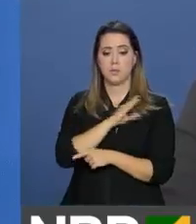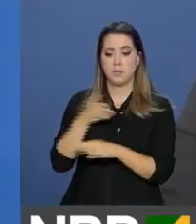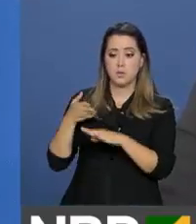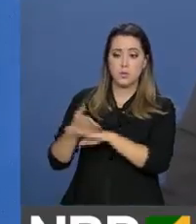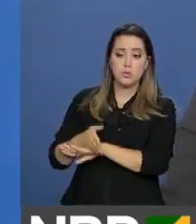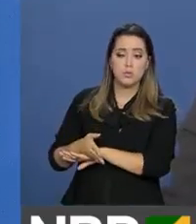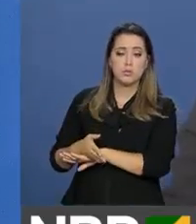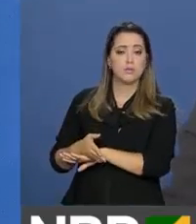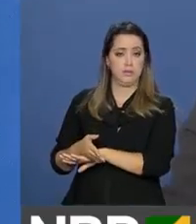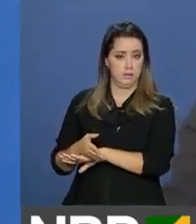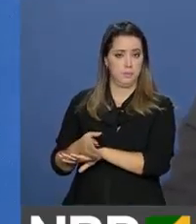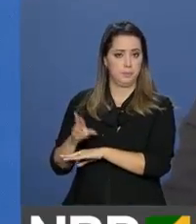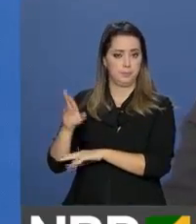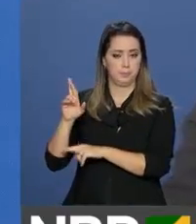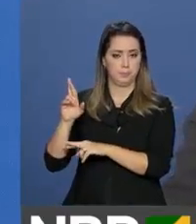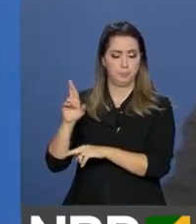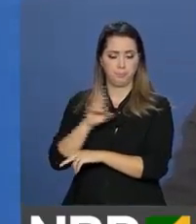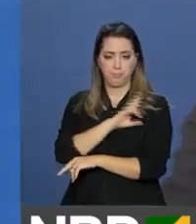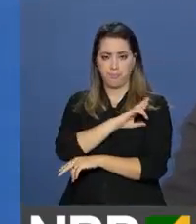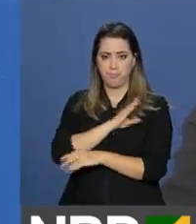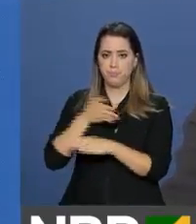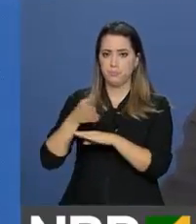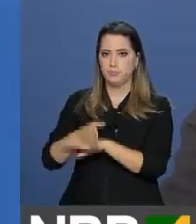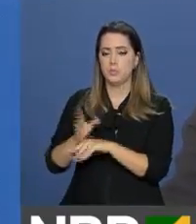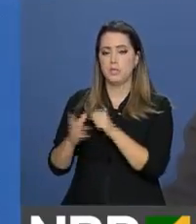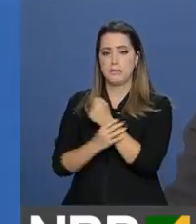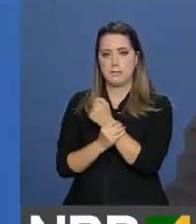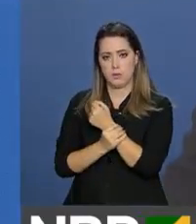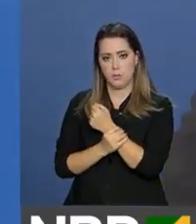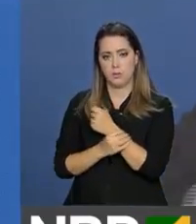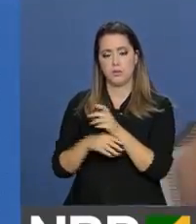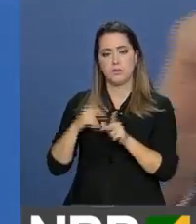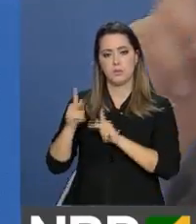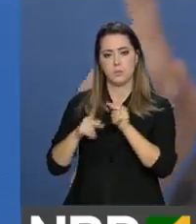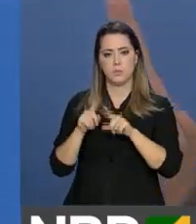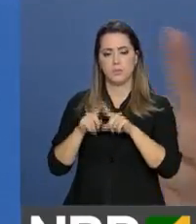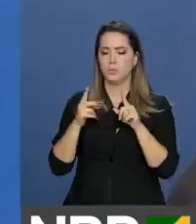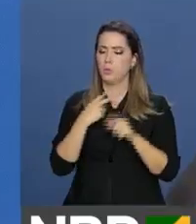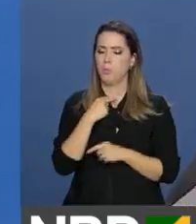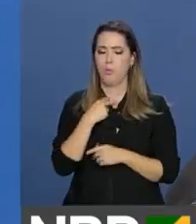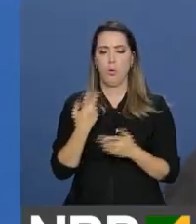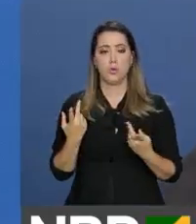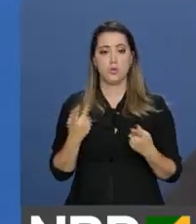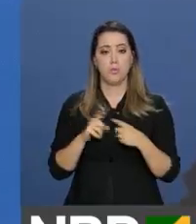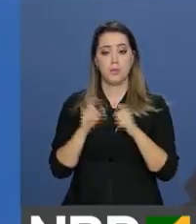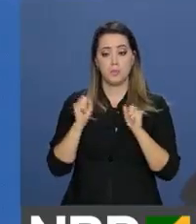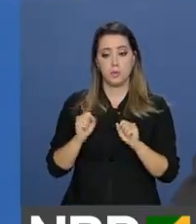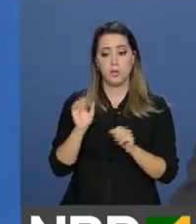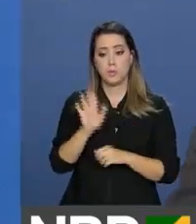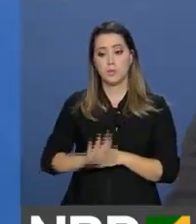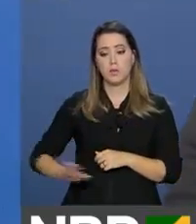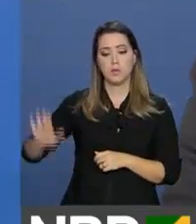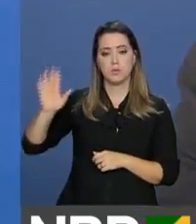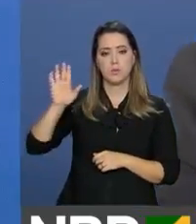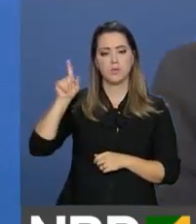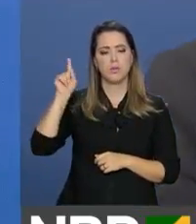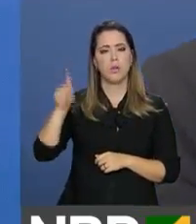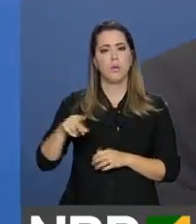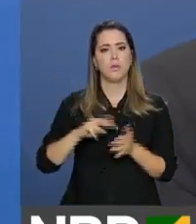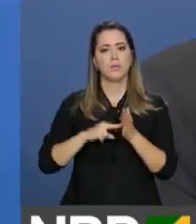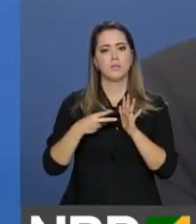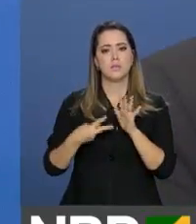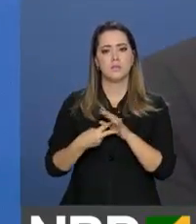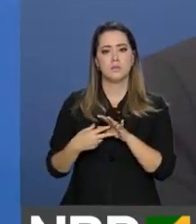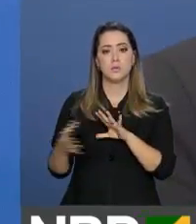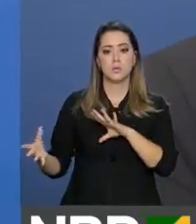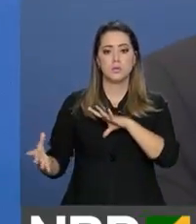no tocante às competências relativas à segurança pública? Não podemos, mas podemos fazer uma coisa nacional, que significa a